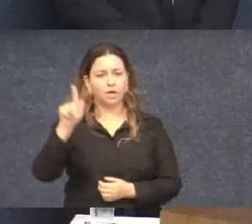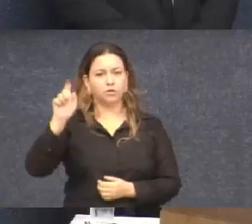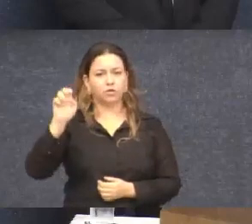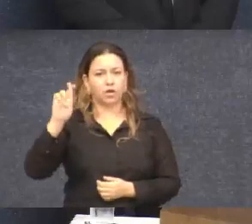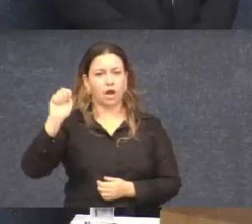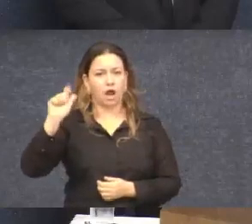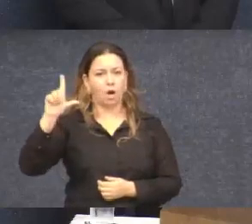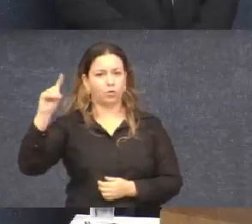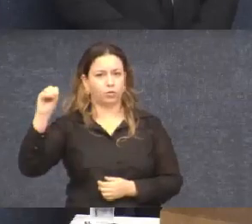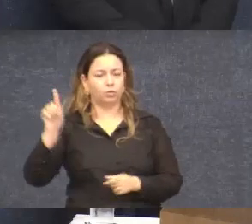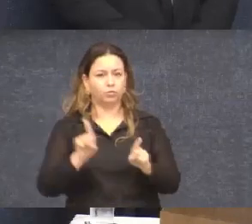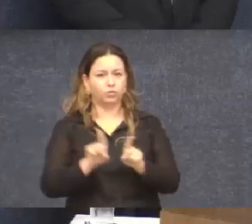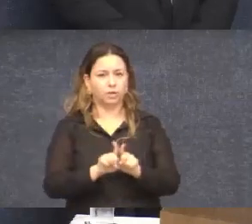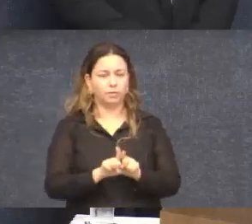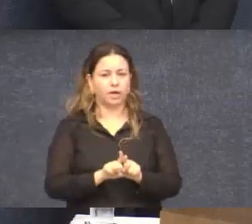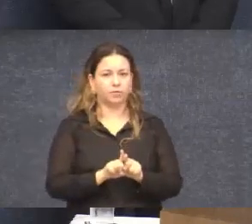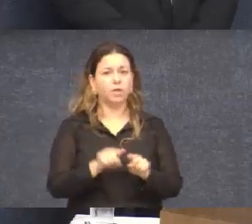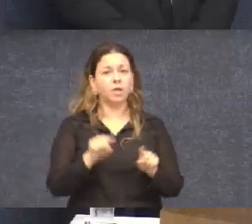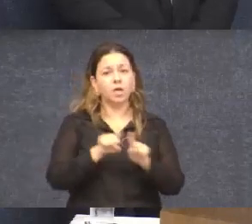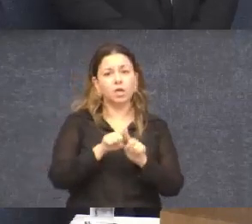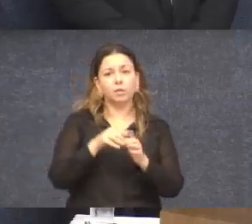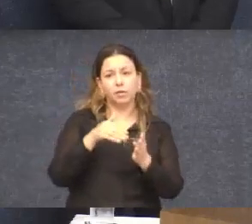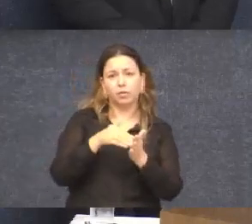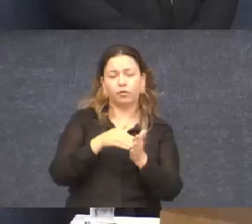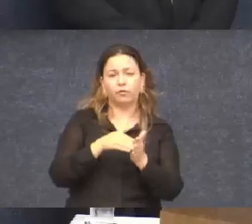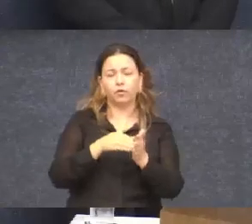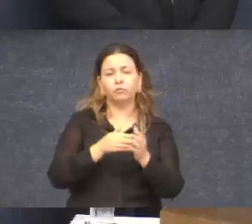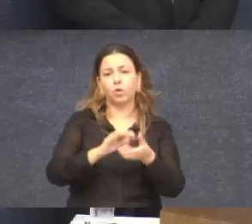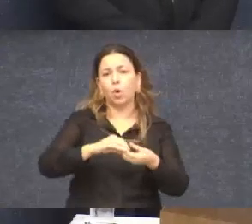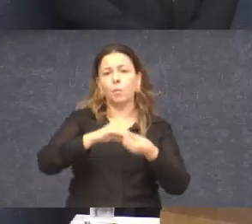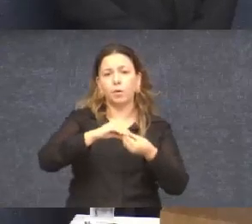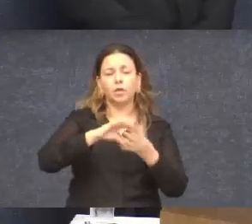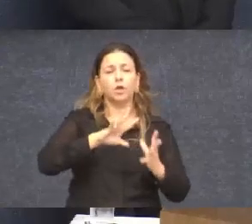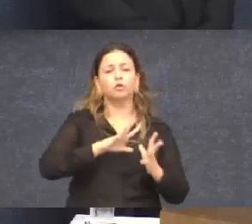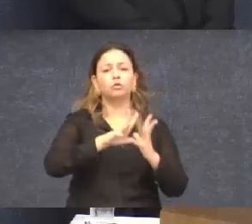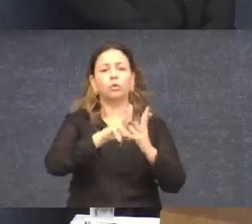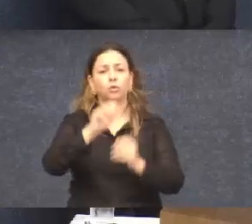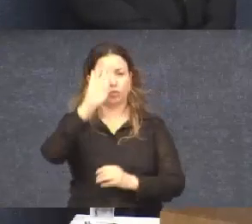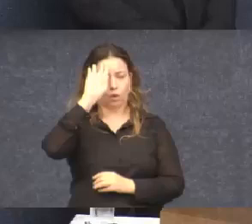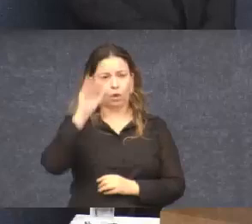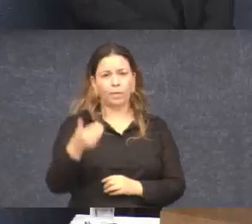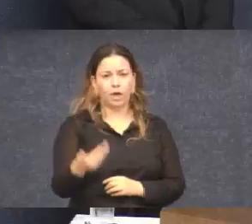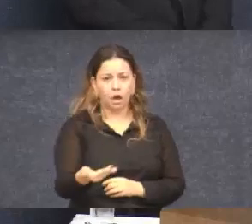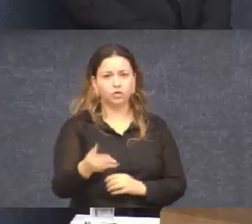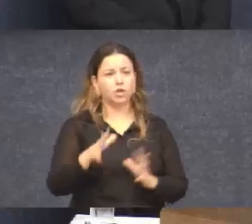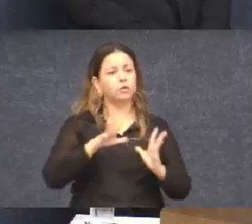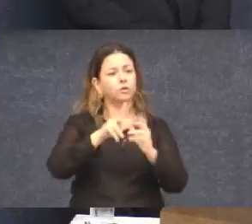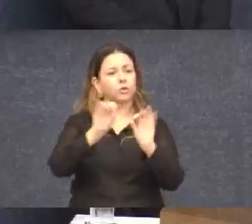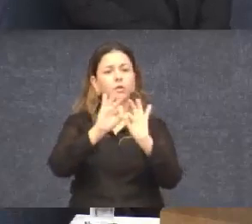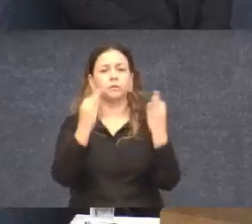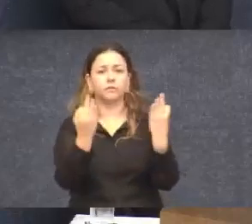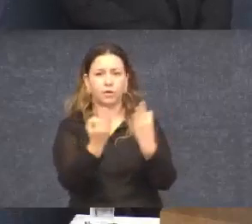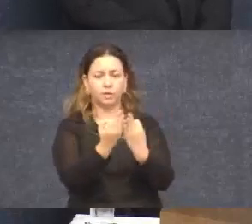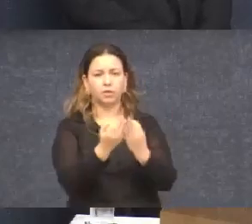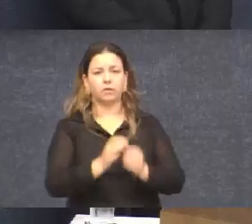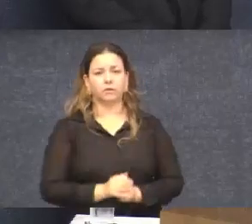Guilherme. Enfim, cumprimentar todos os homenageados, homenageadas, todas as